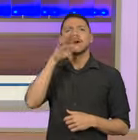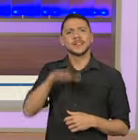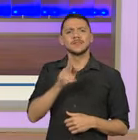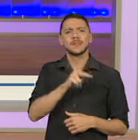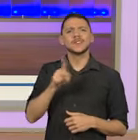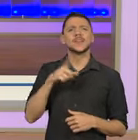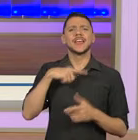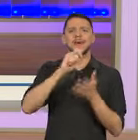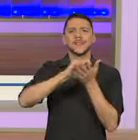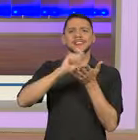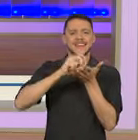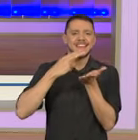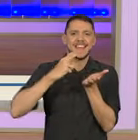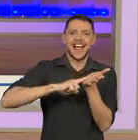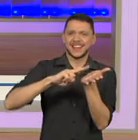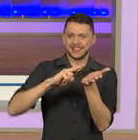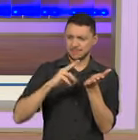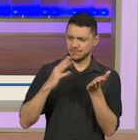Tá bom.